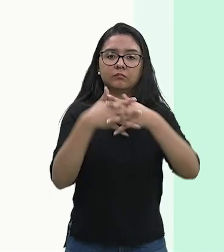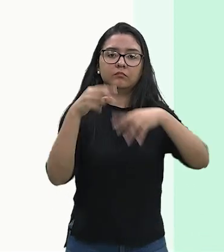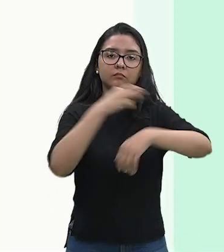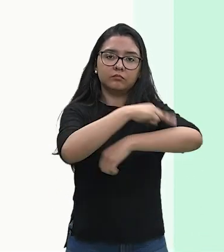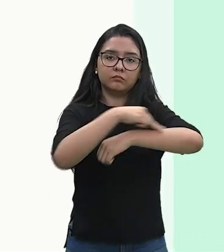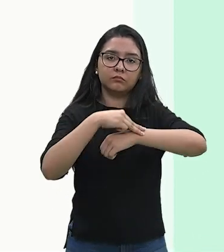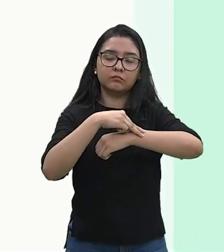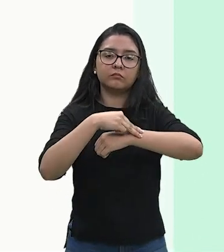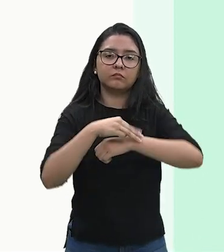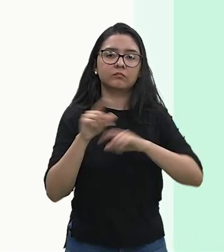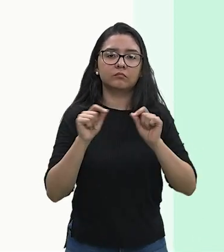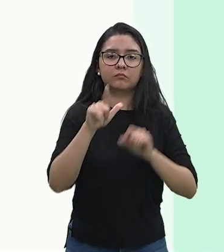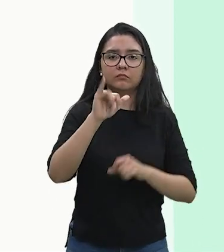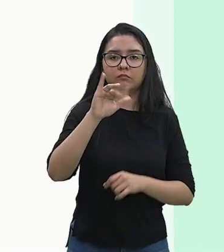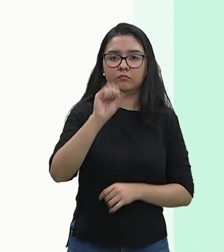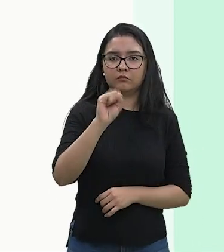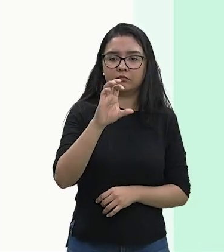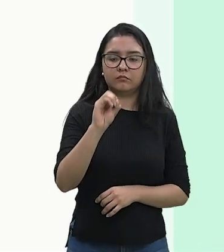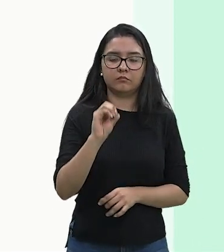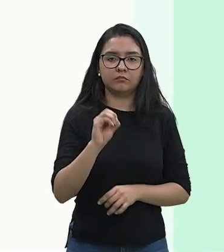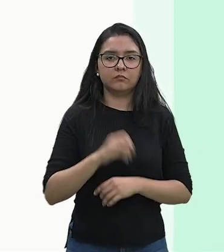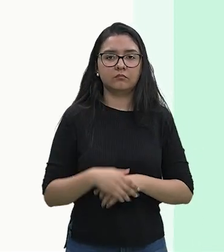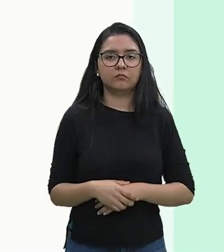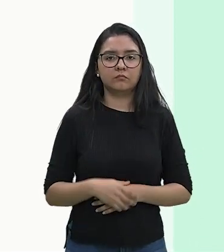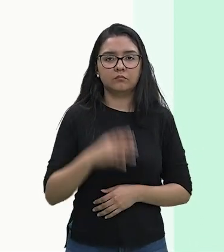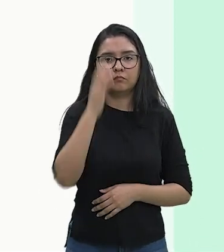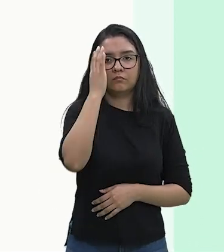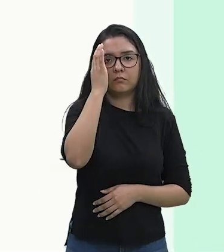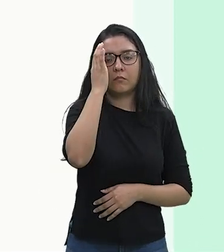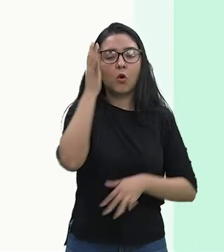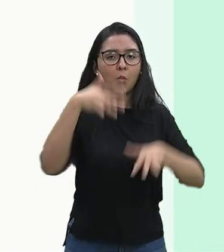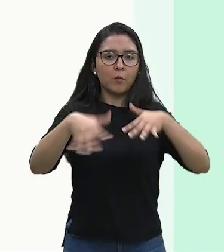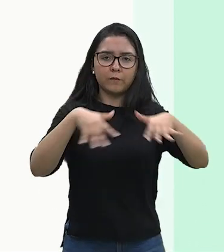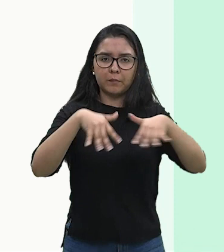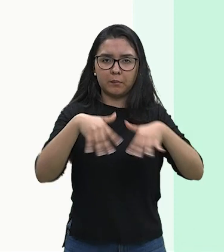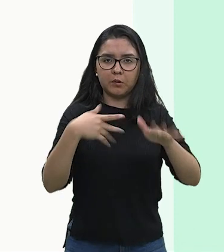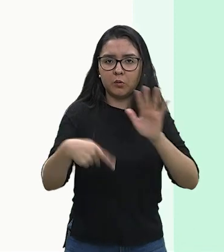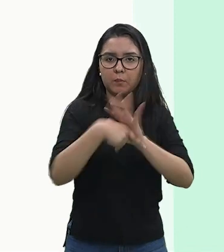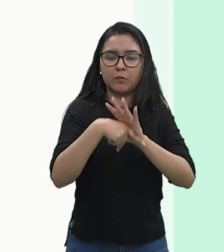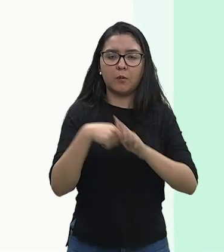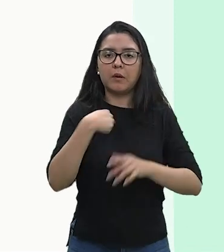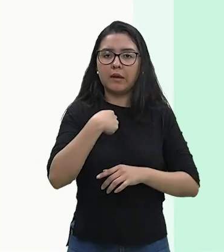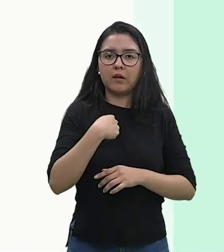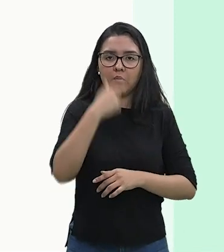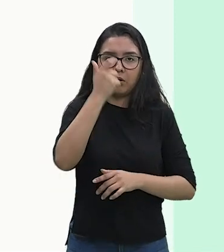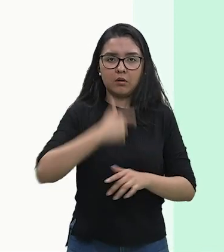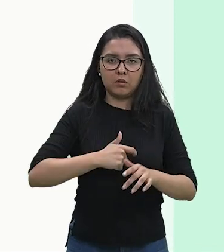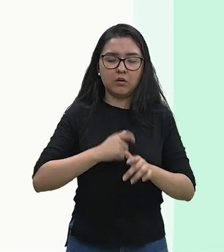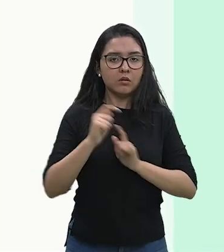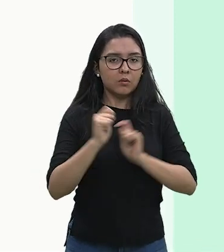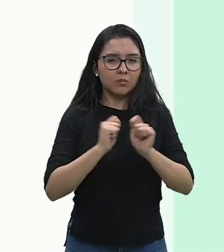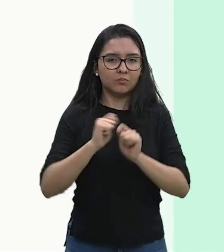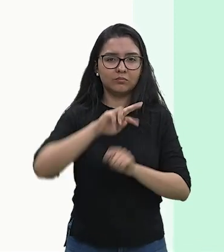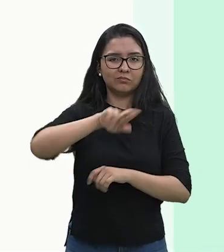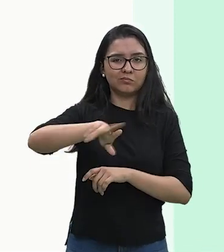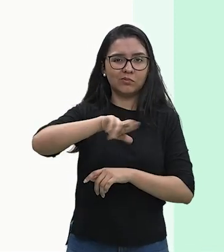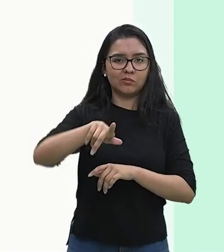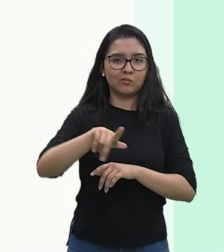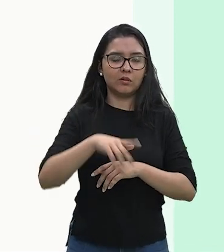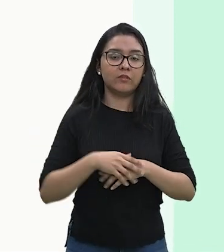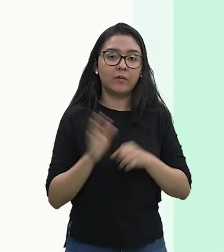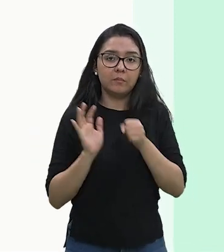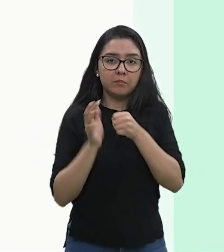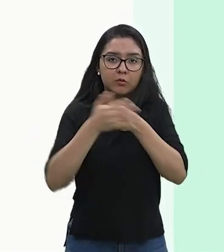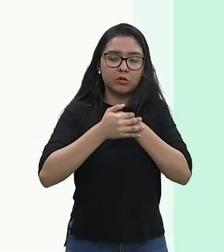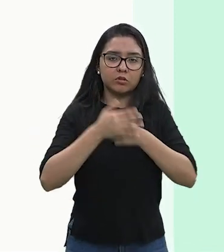tecido muscular liso ele vai funcionar de forma ali involuntária. É aquele que vai revestir os órgãos internos. Quando o